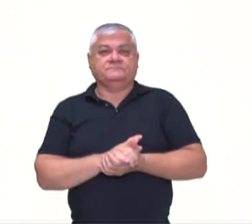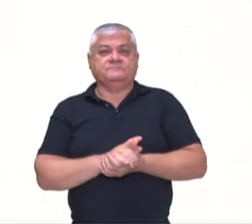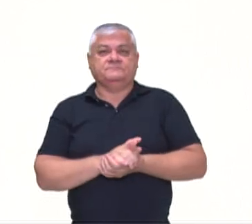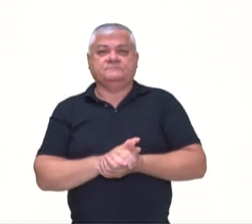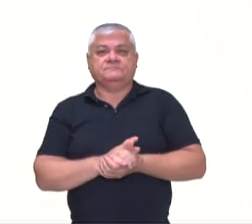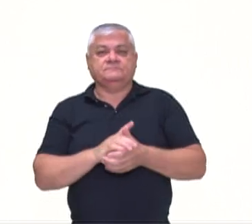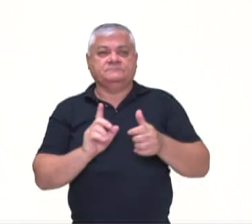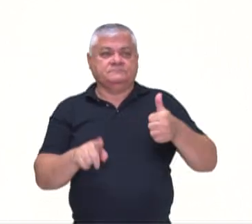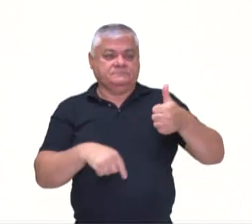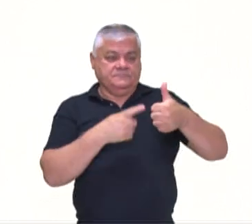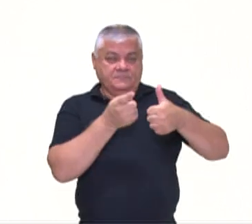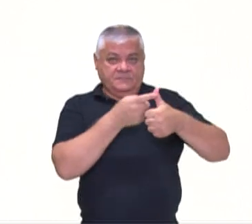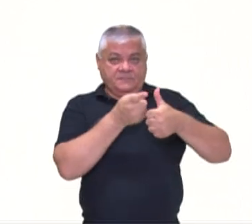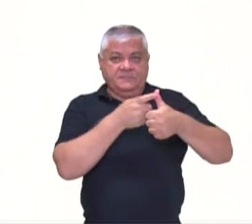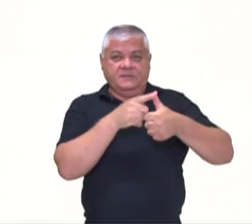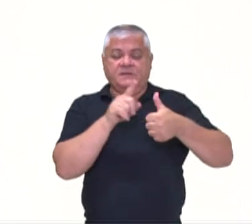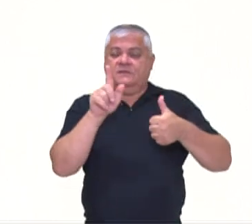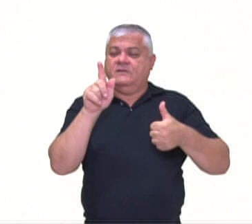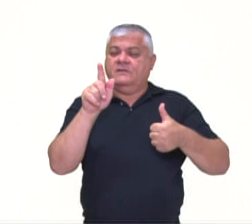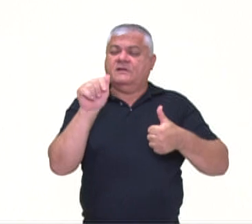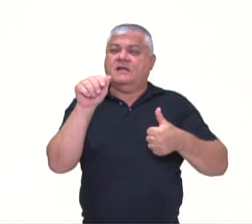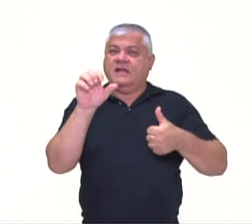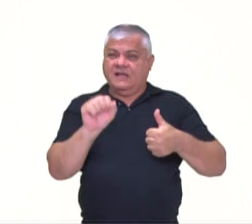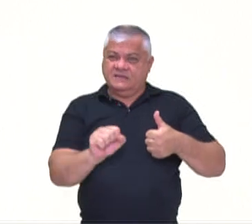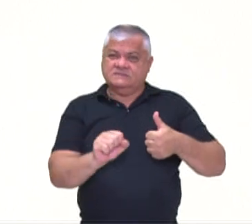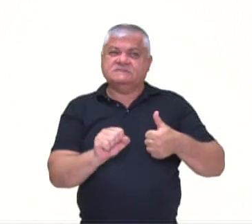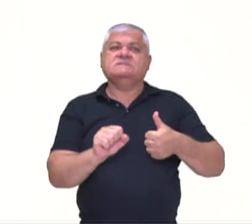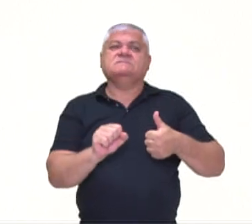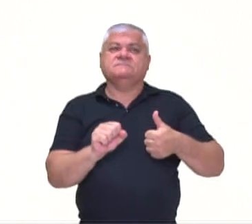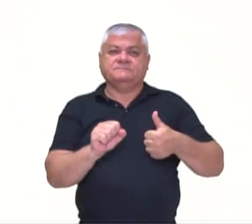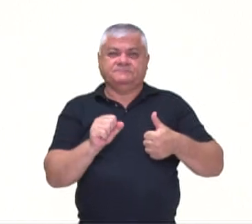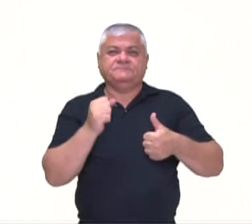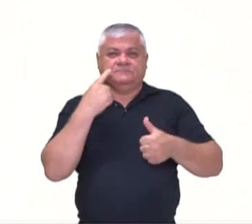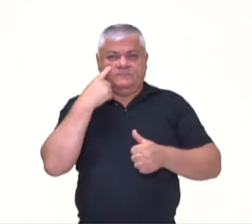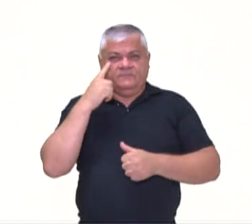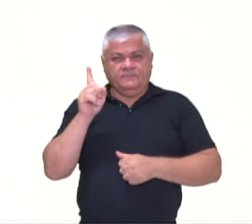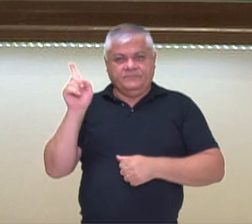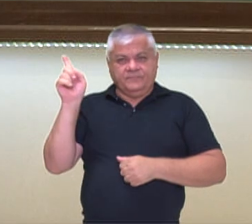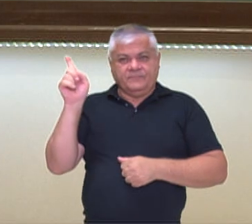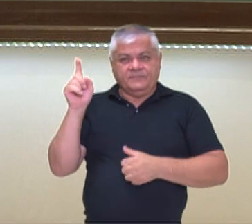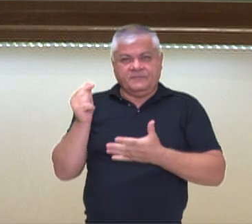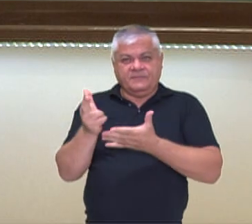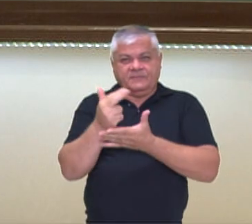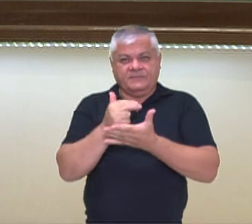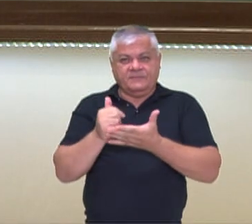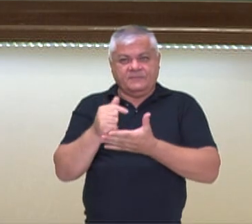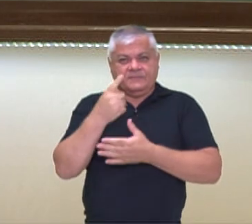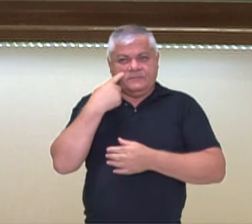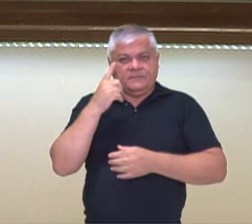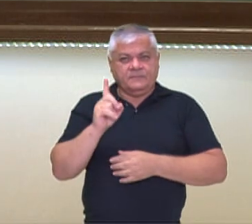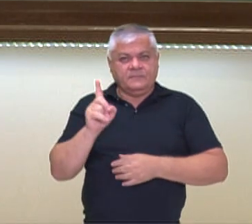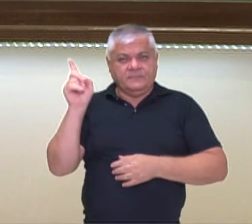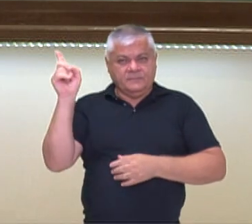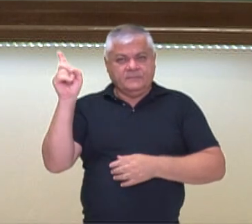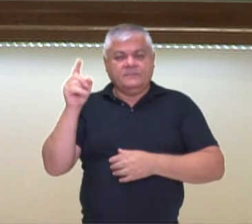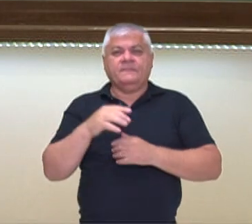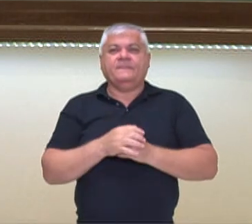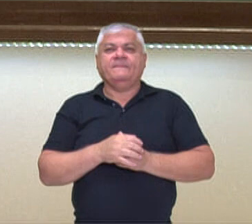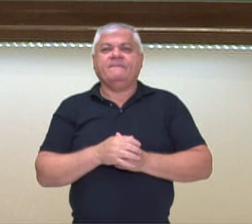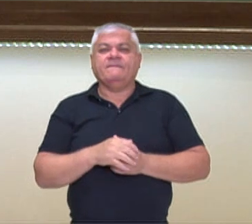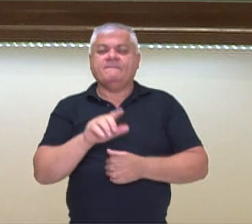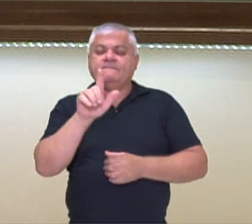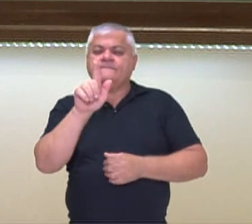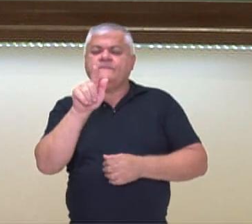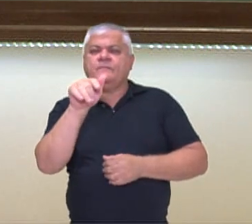Primeira, liberação de gás. Aqui a gente tem um exemplo de uma liberação de gás, de uma reação que